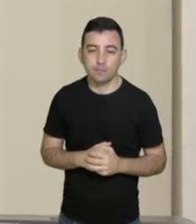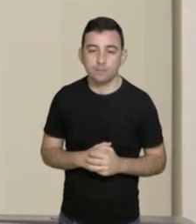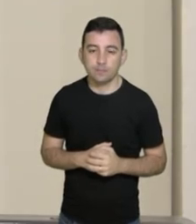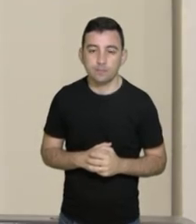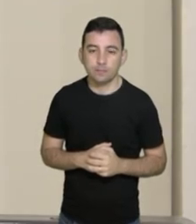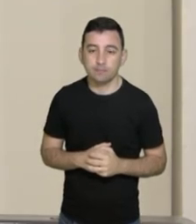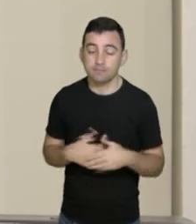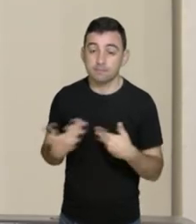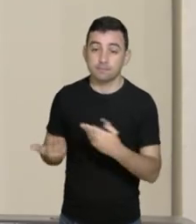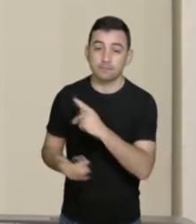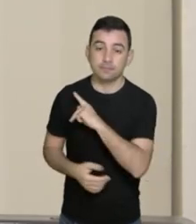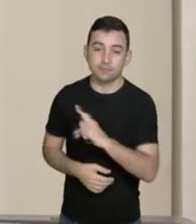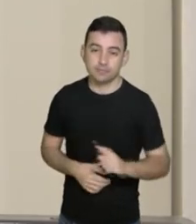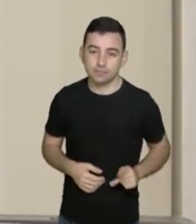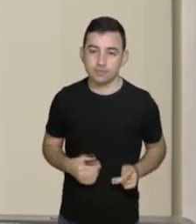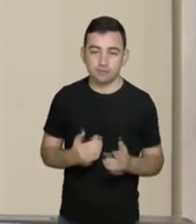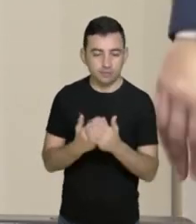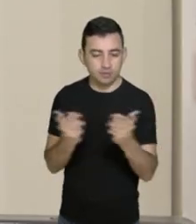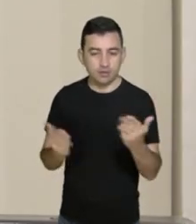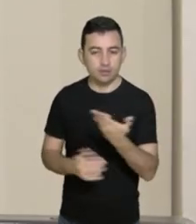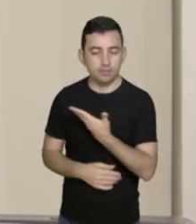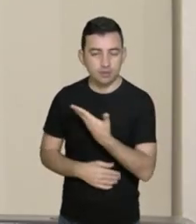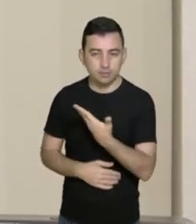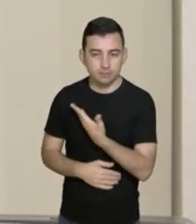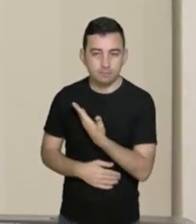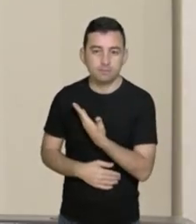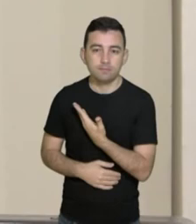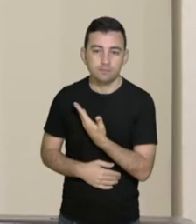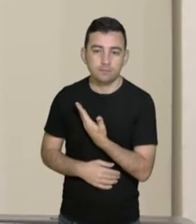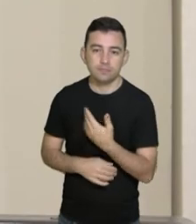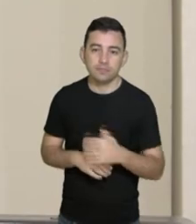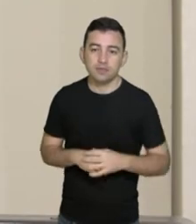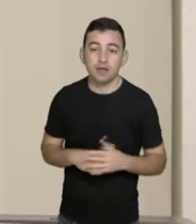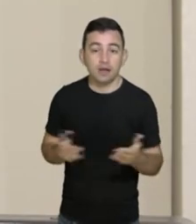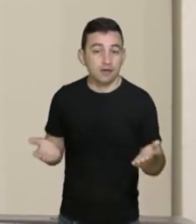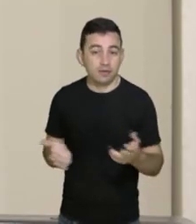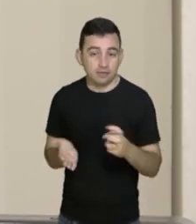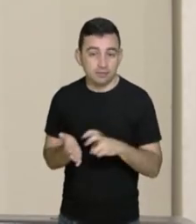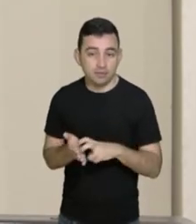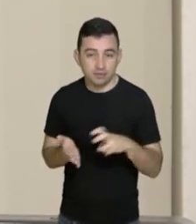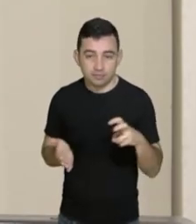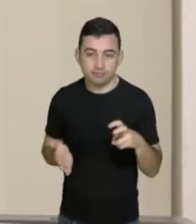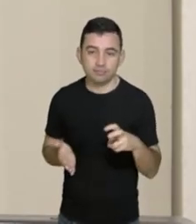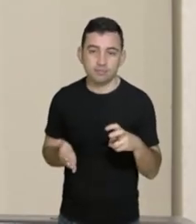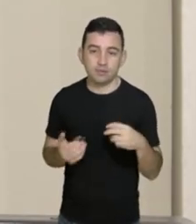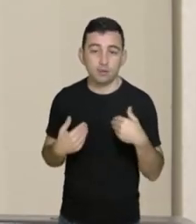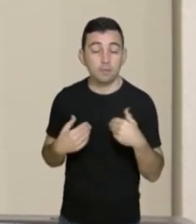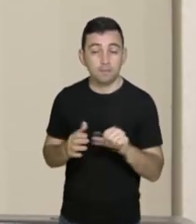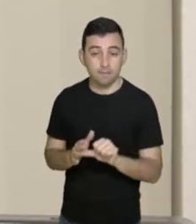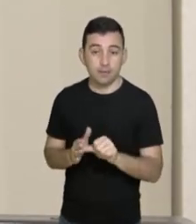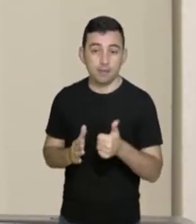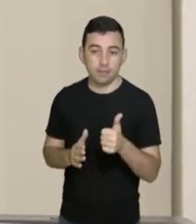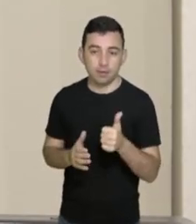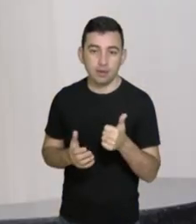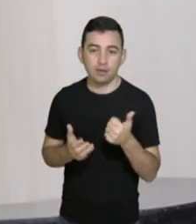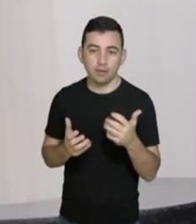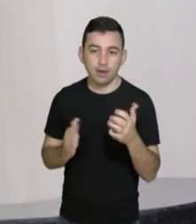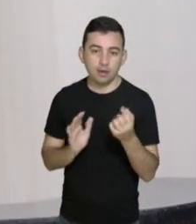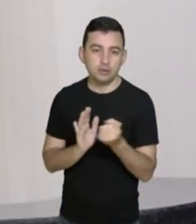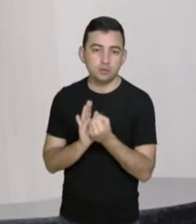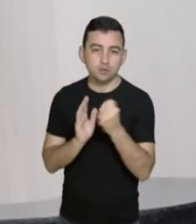Senhor presidente, meus colegas, bem, nesta manhã, por primeiro, eu quero deixar um